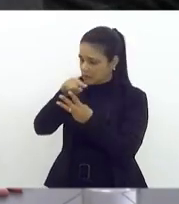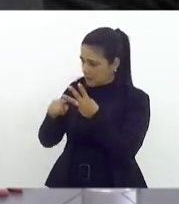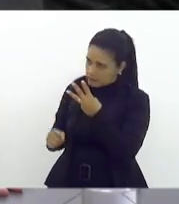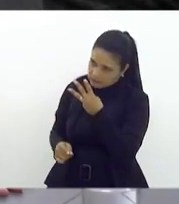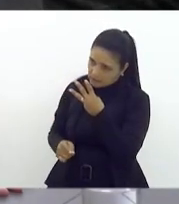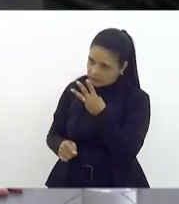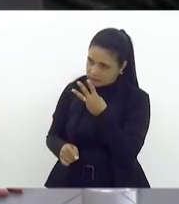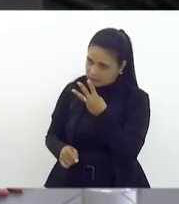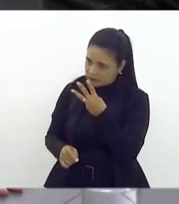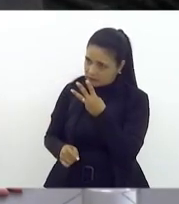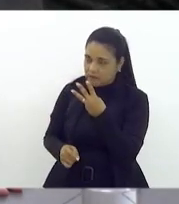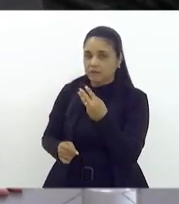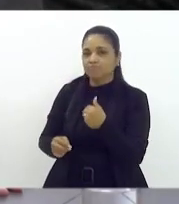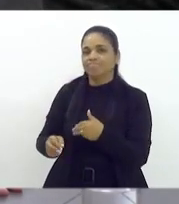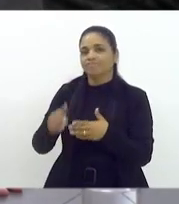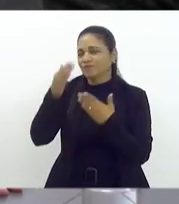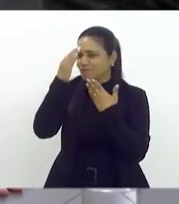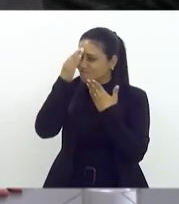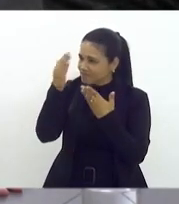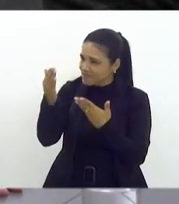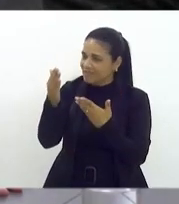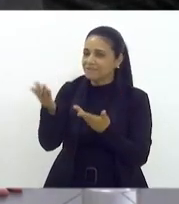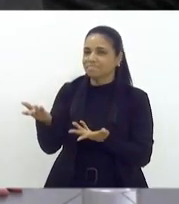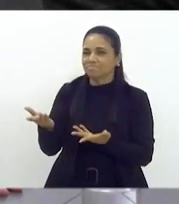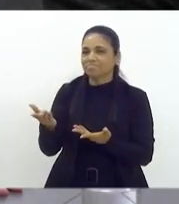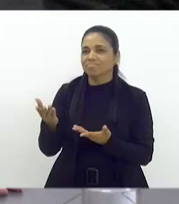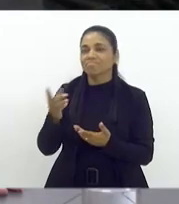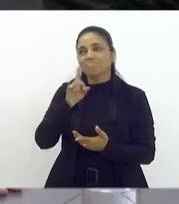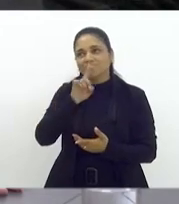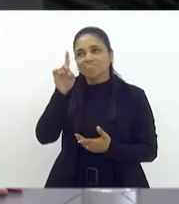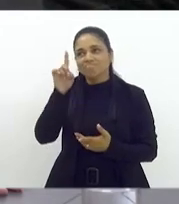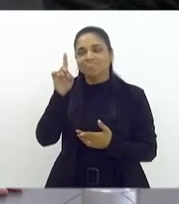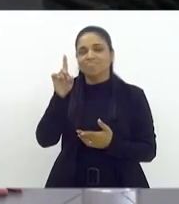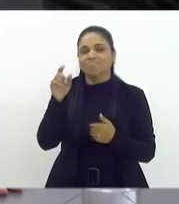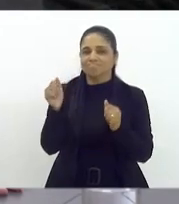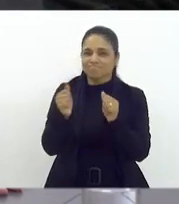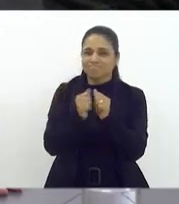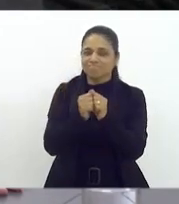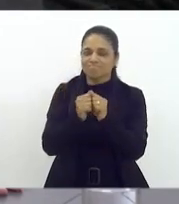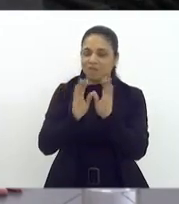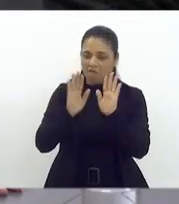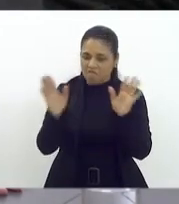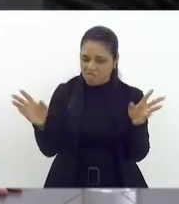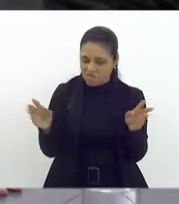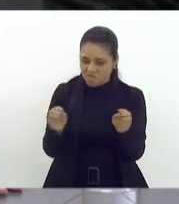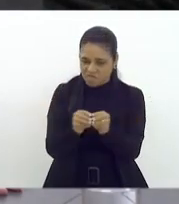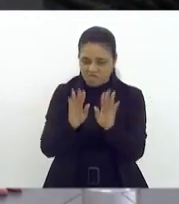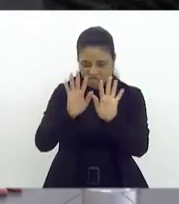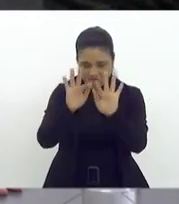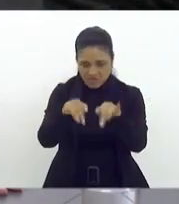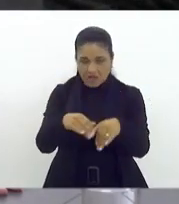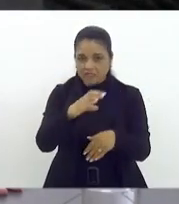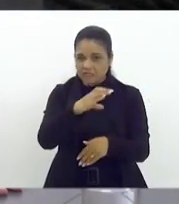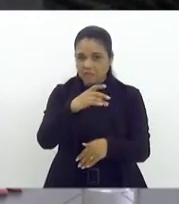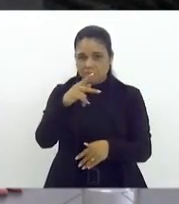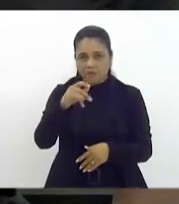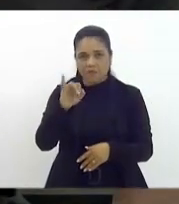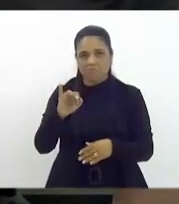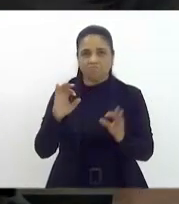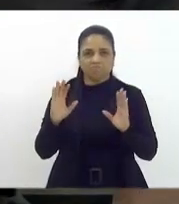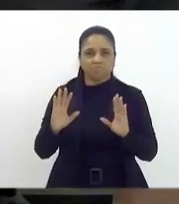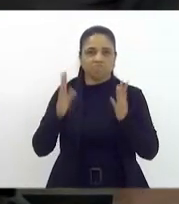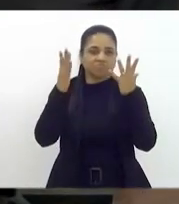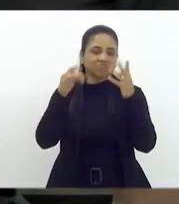muito obrigado e a gente se Deus quiser a gente vai encerrar essa CPI com êxitos Muito obrigado